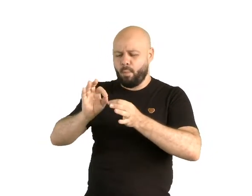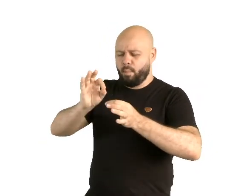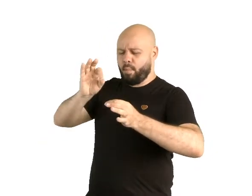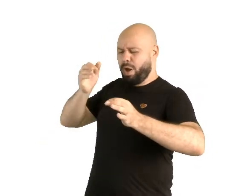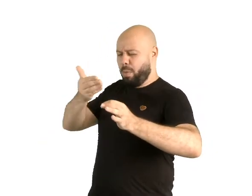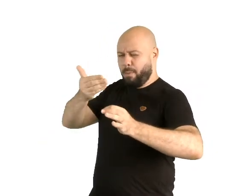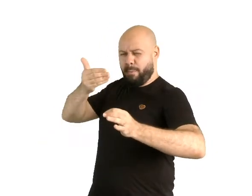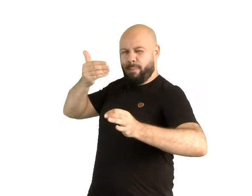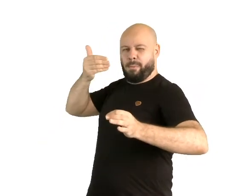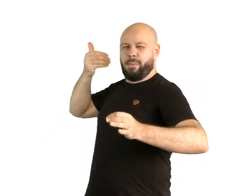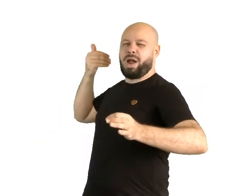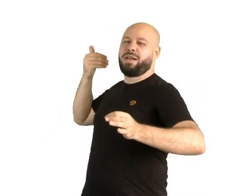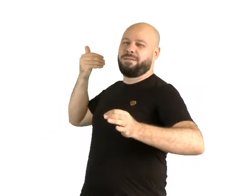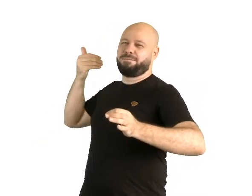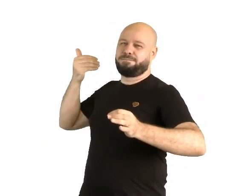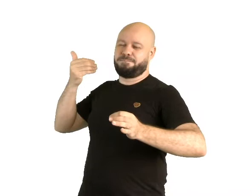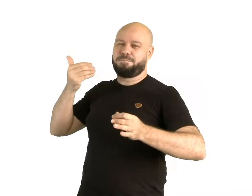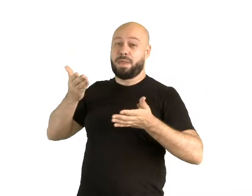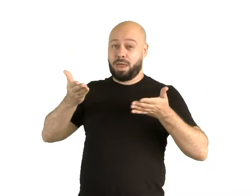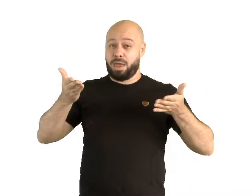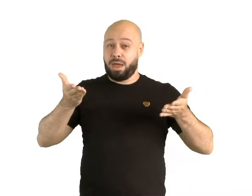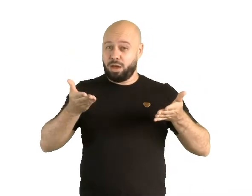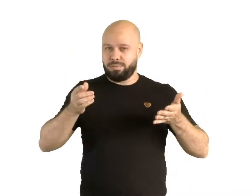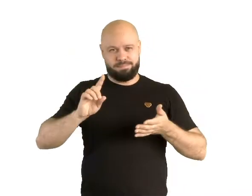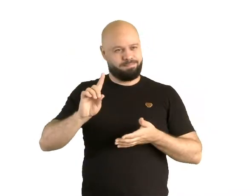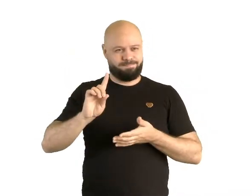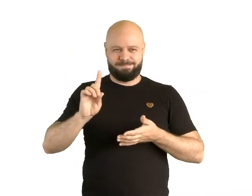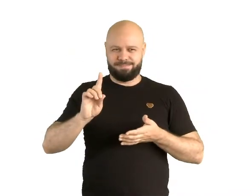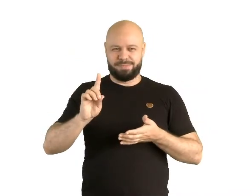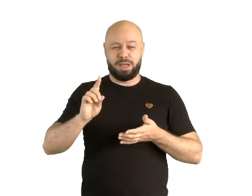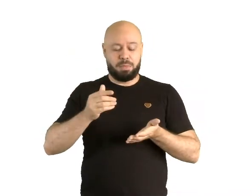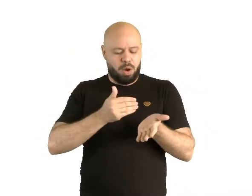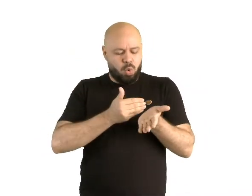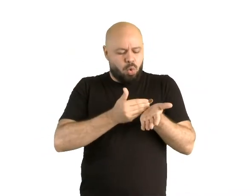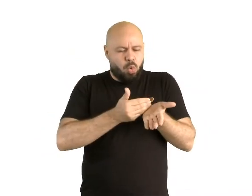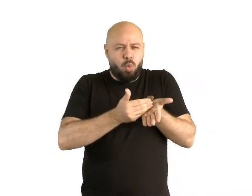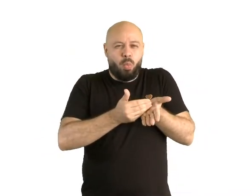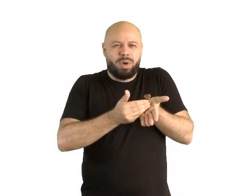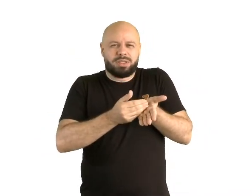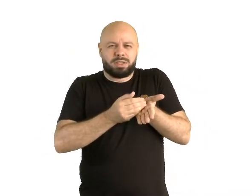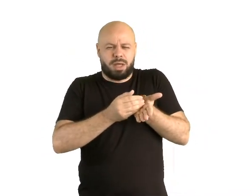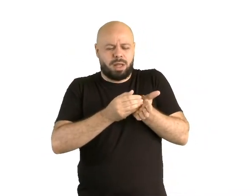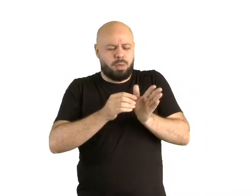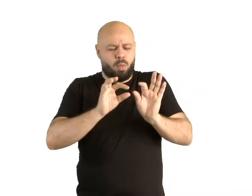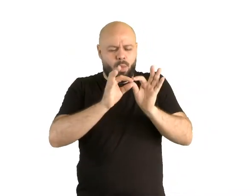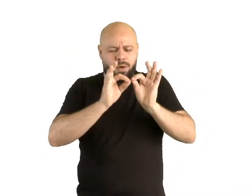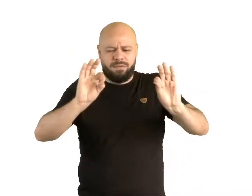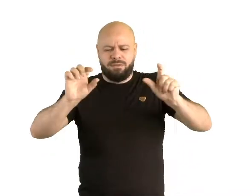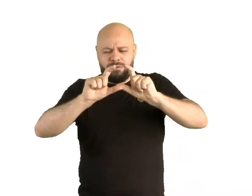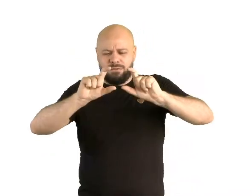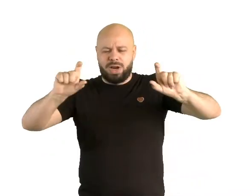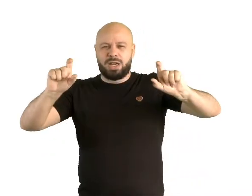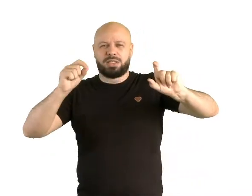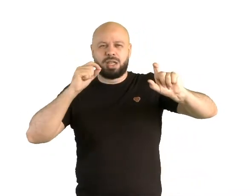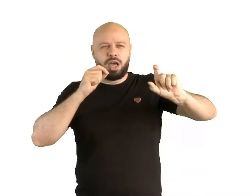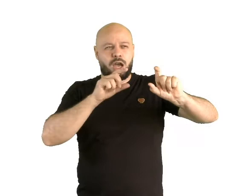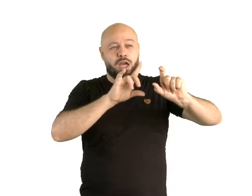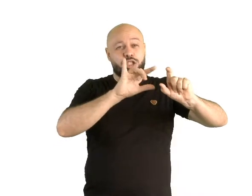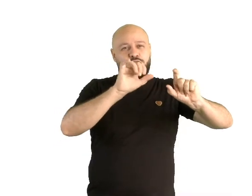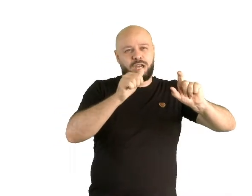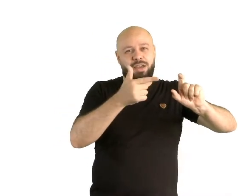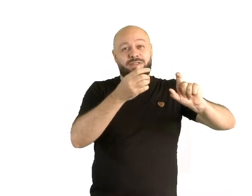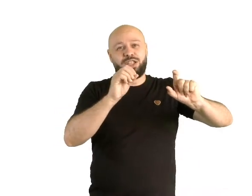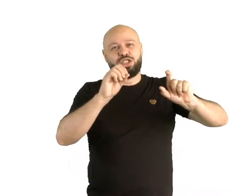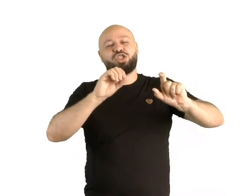né? Tempo esse que está referido lá no início da frase, ó. 20 de julho